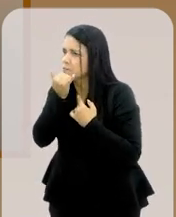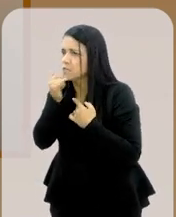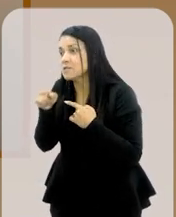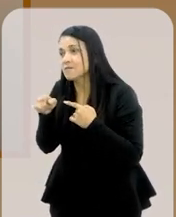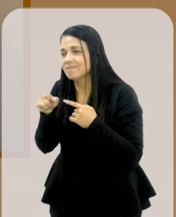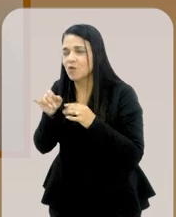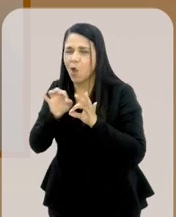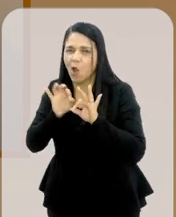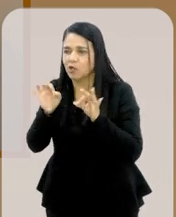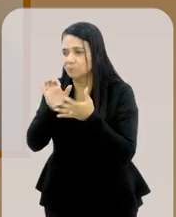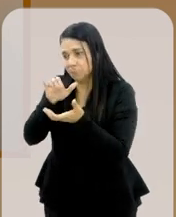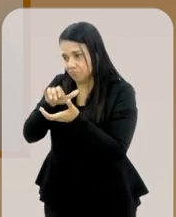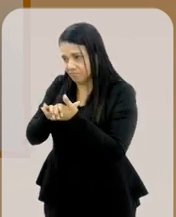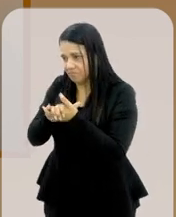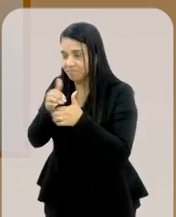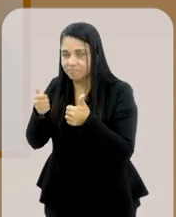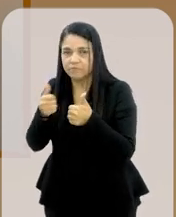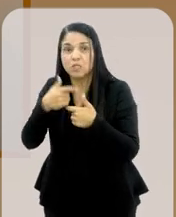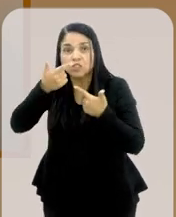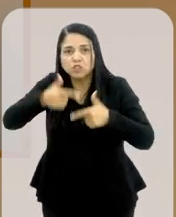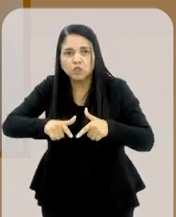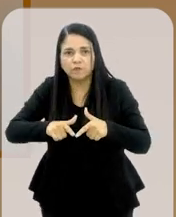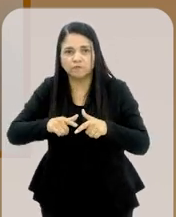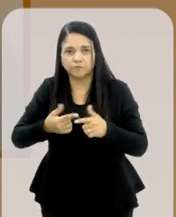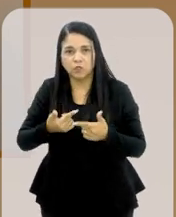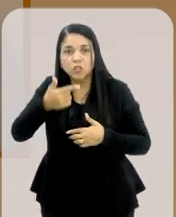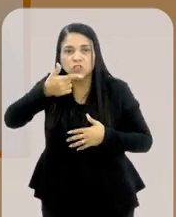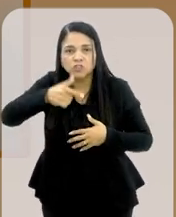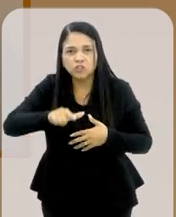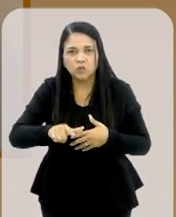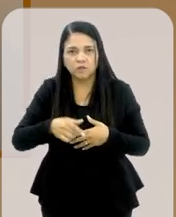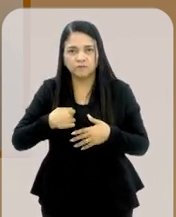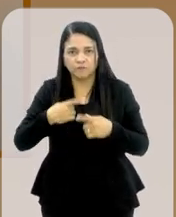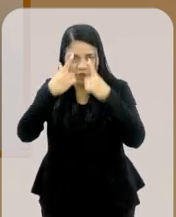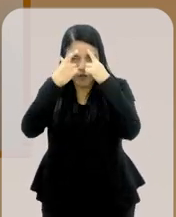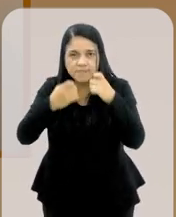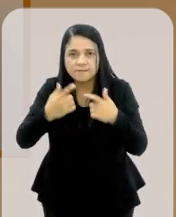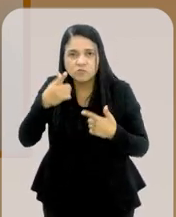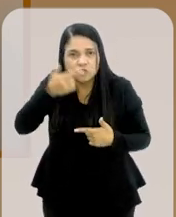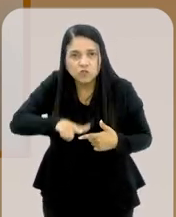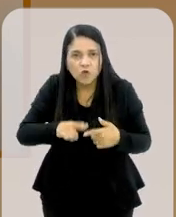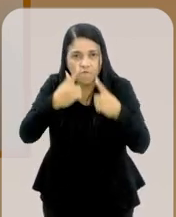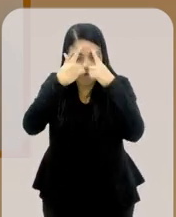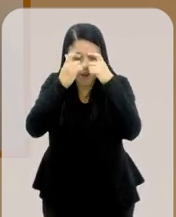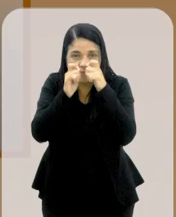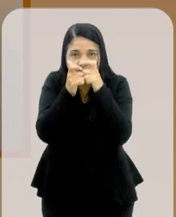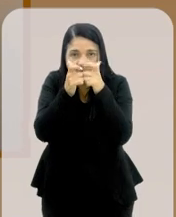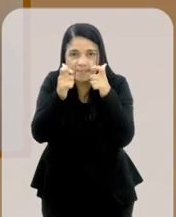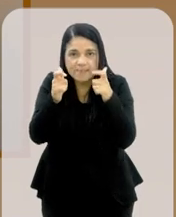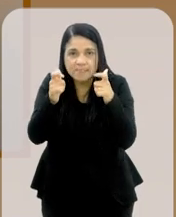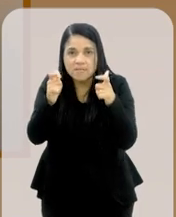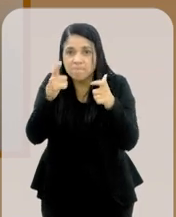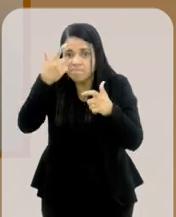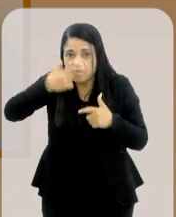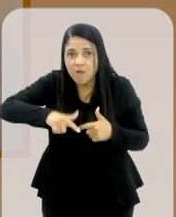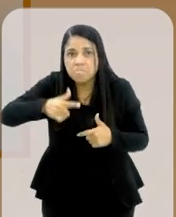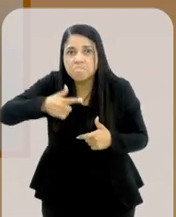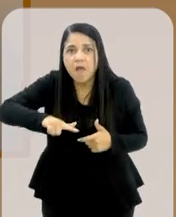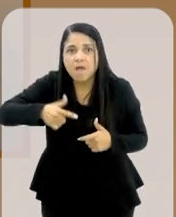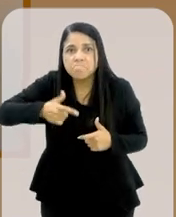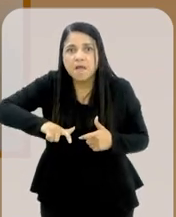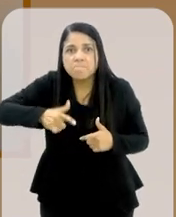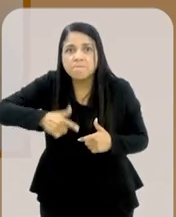fica ótimo. Daqui a pouco ele faz de novo. E vai fazendo de novo e aumentando a intensidade